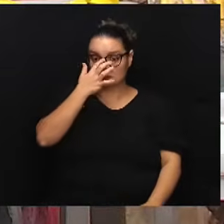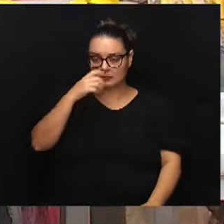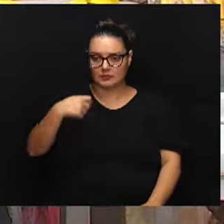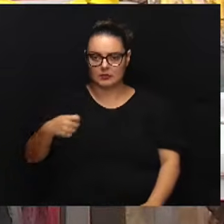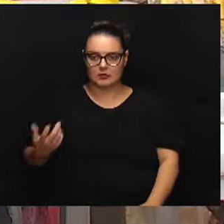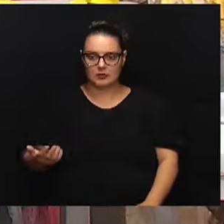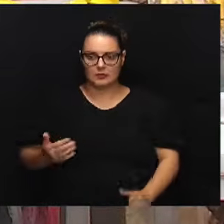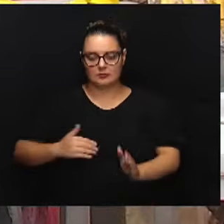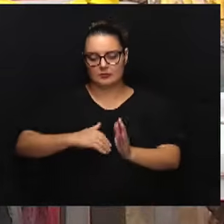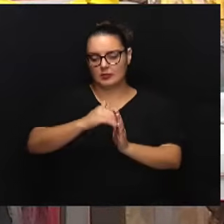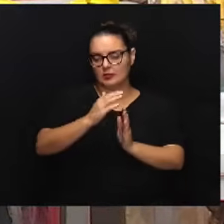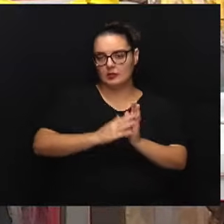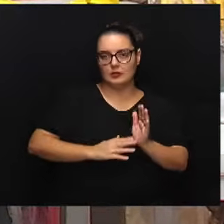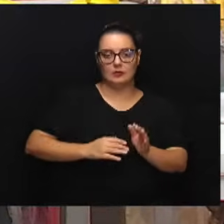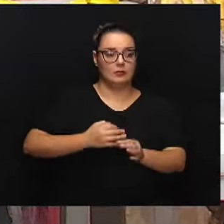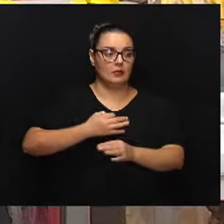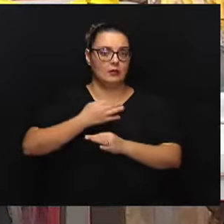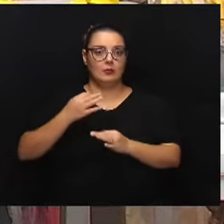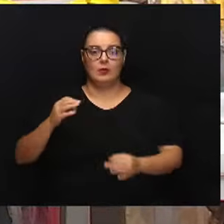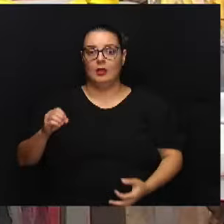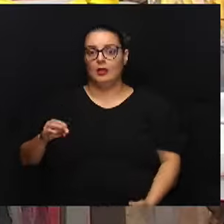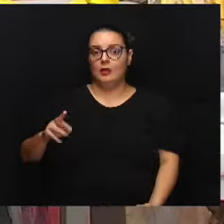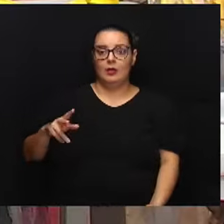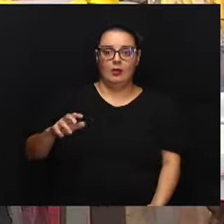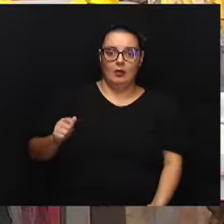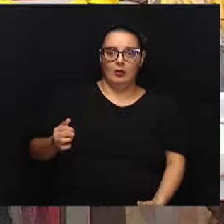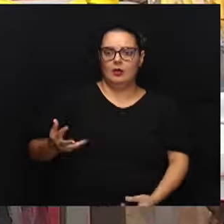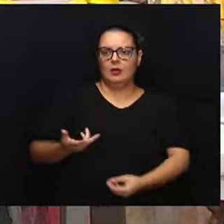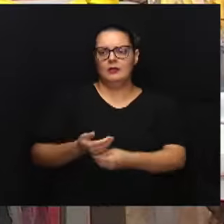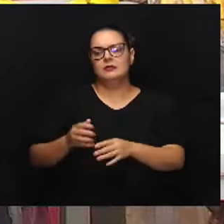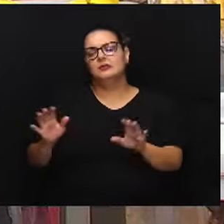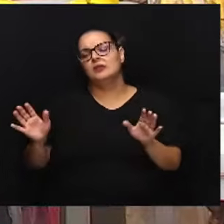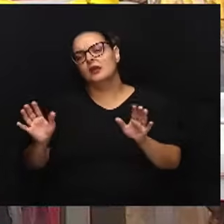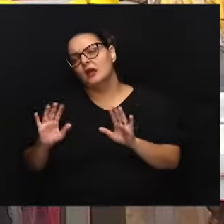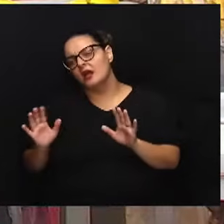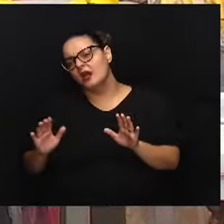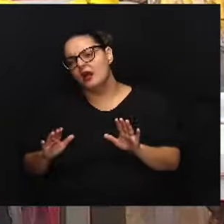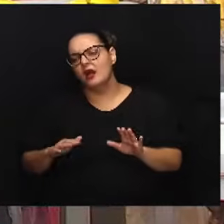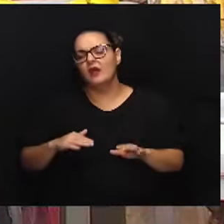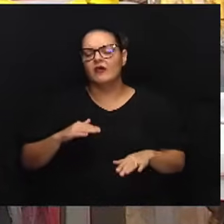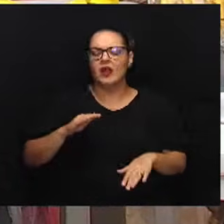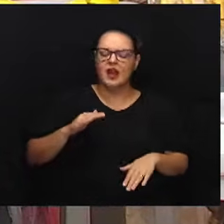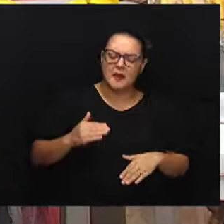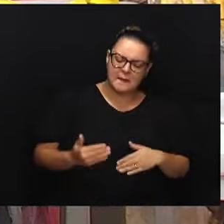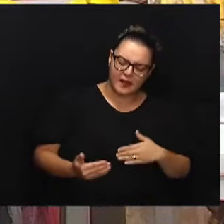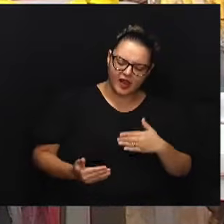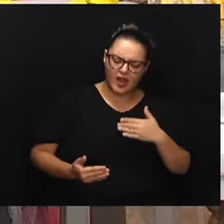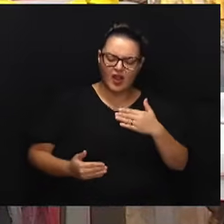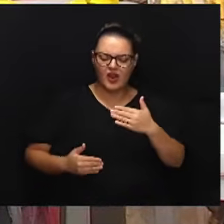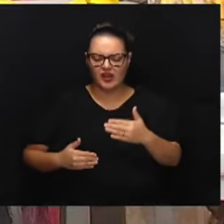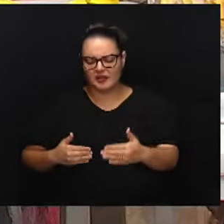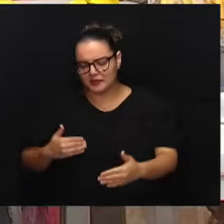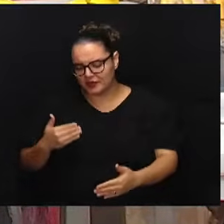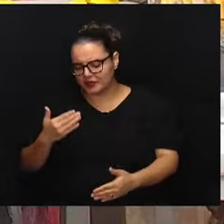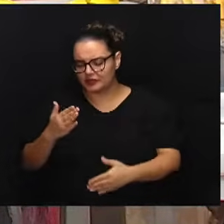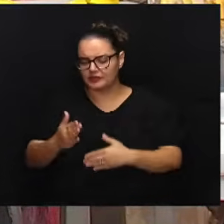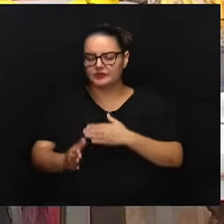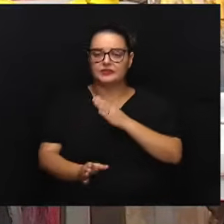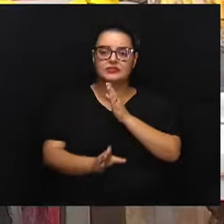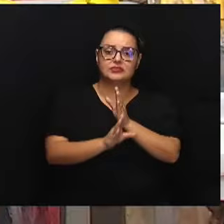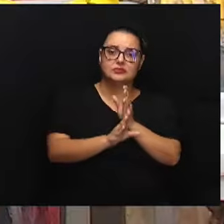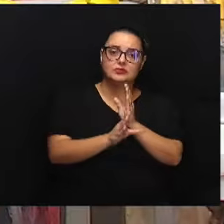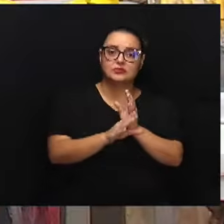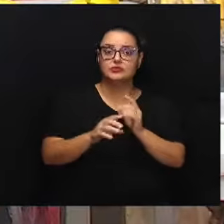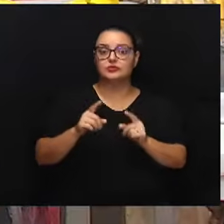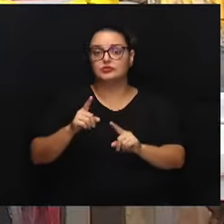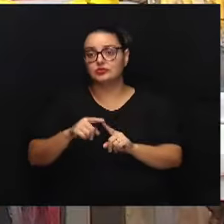que eu vou pintar tem que ser uma obra de arte maravilhosa. Não, vai passo a passo, vai se descobrindo, vê o tipo de técnica, o tipo